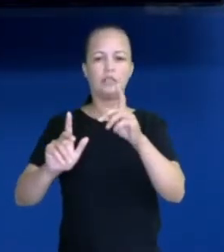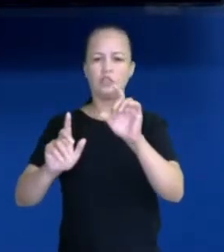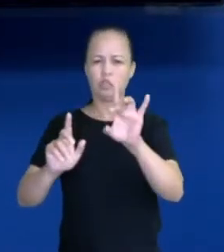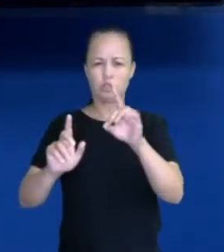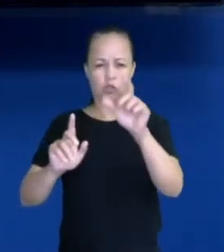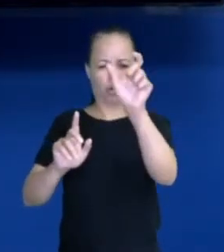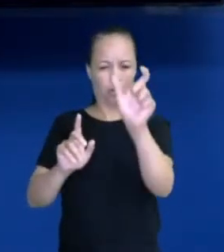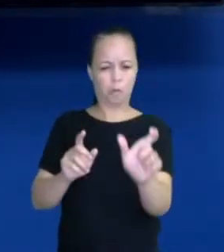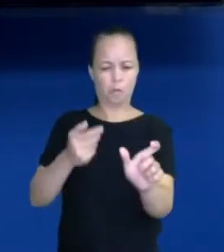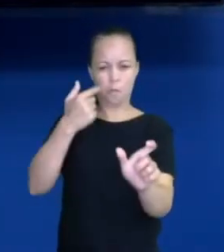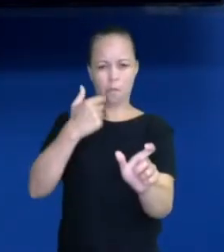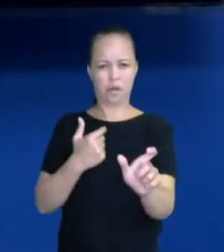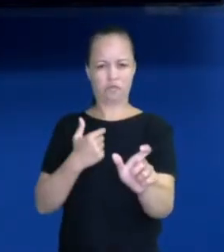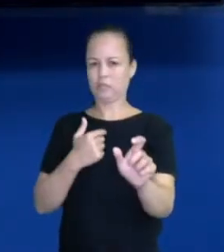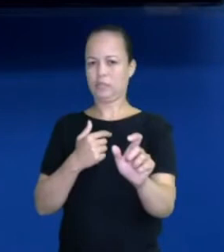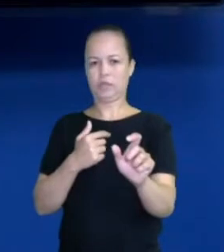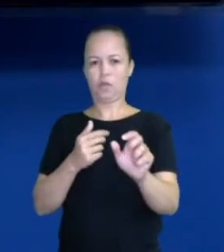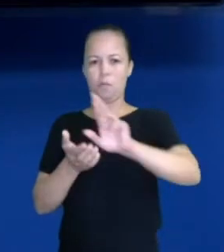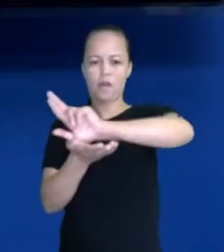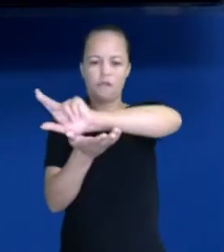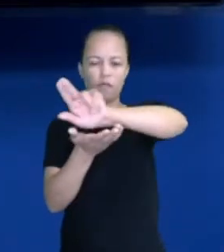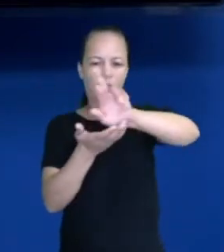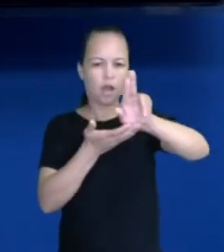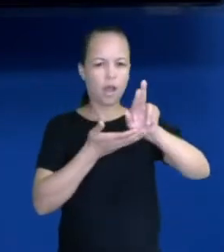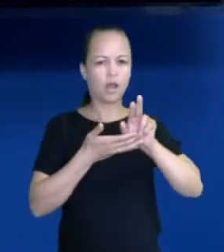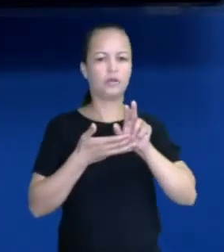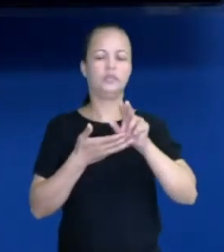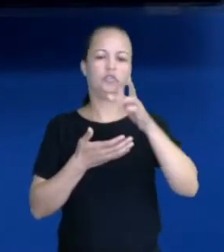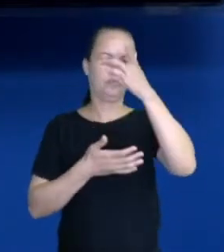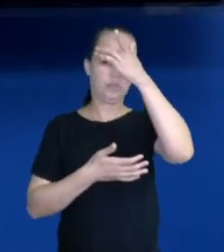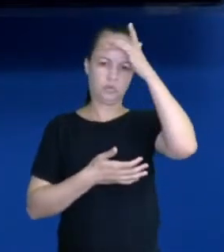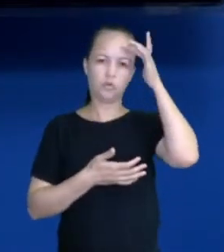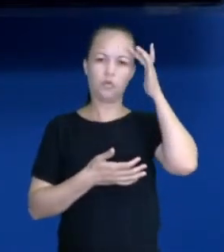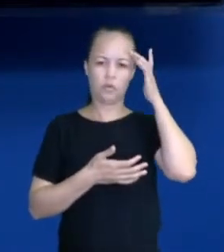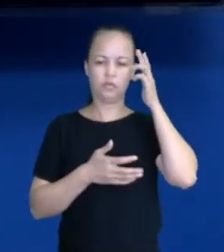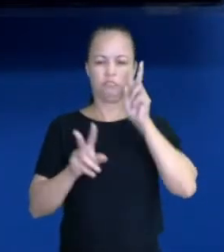você, exposto para milhões de pessoas.